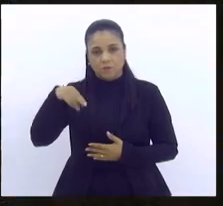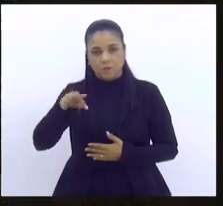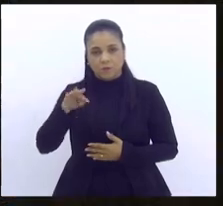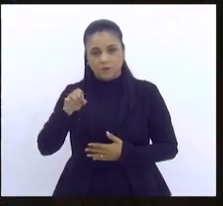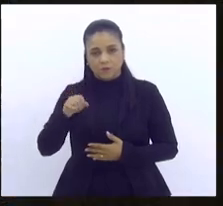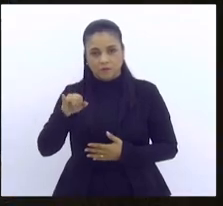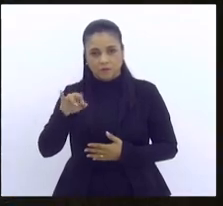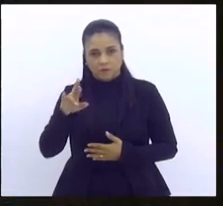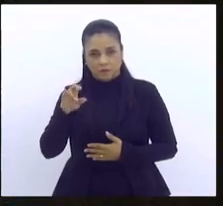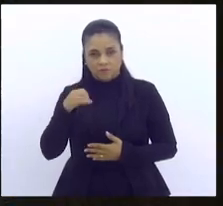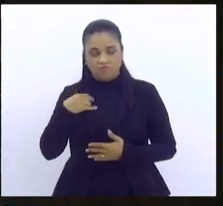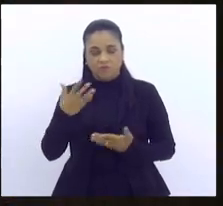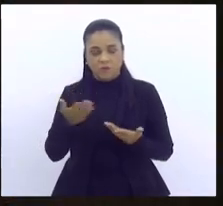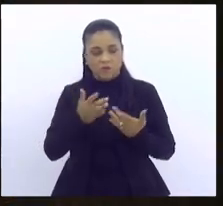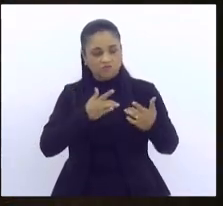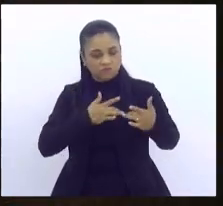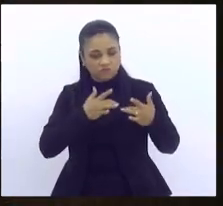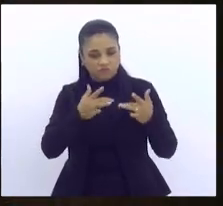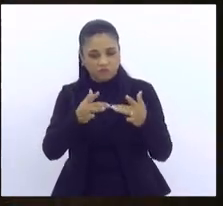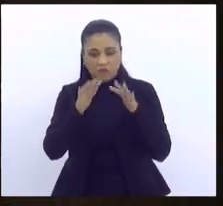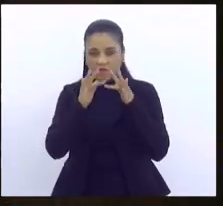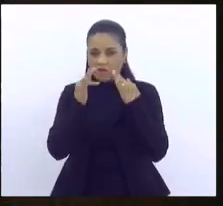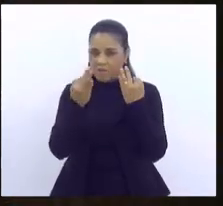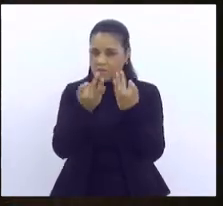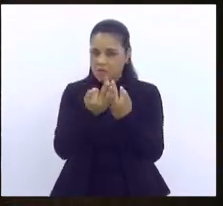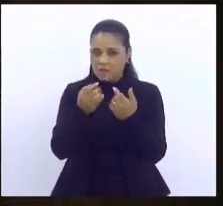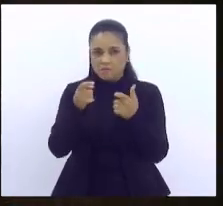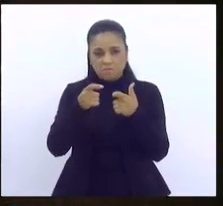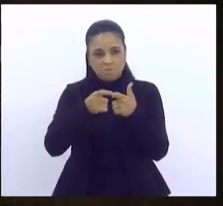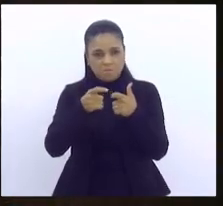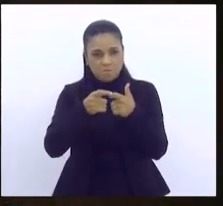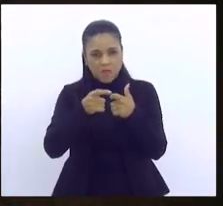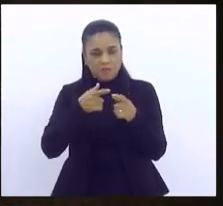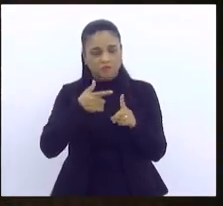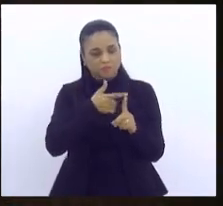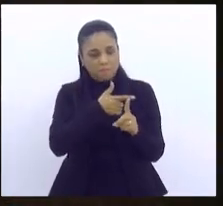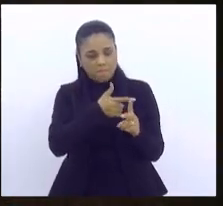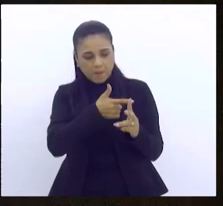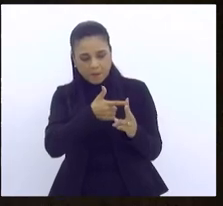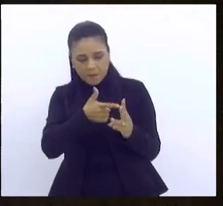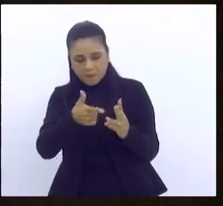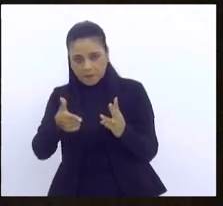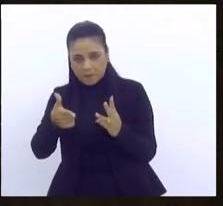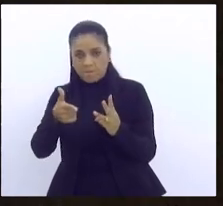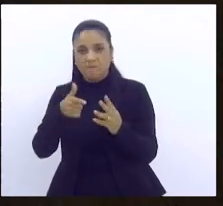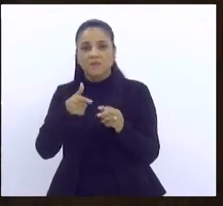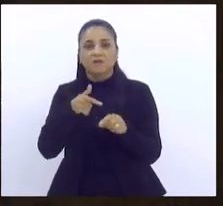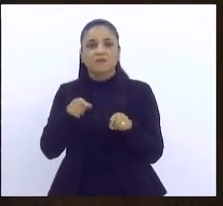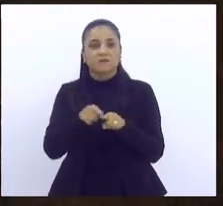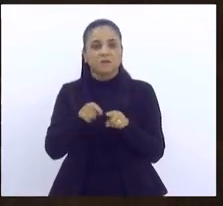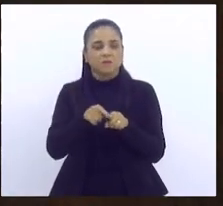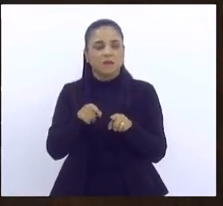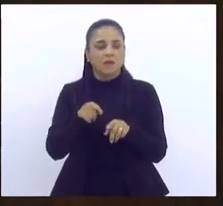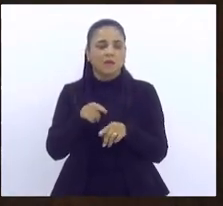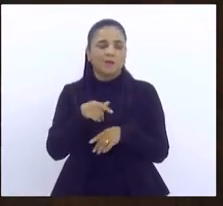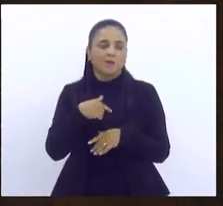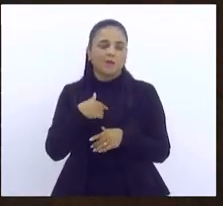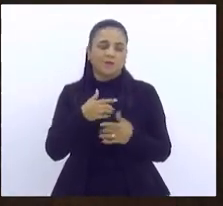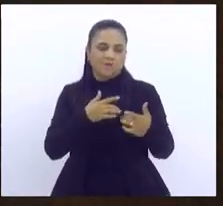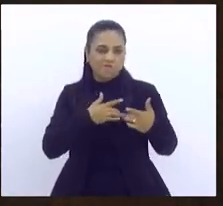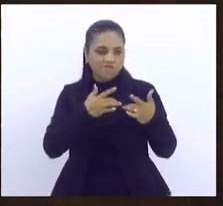me solidarizar com a família dos médicos que foram executados, me solidarizar também com a família do agente que